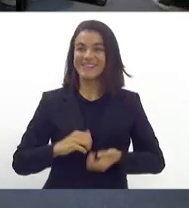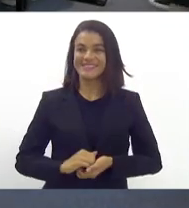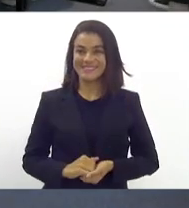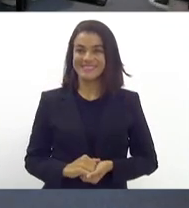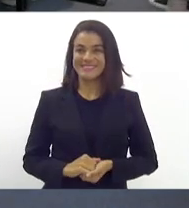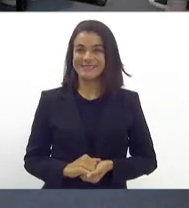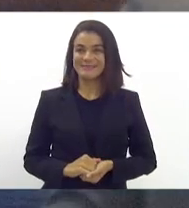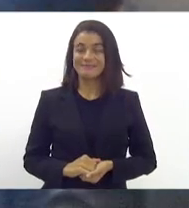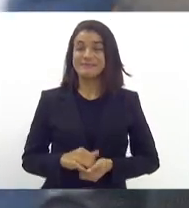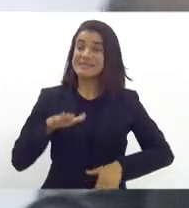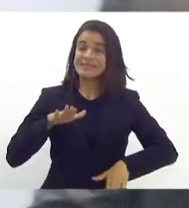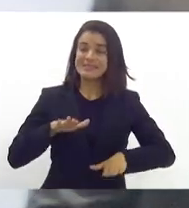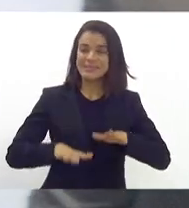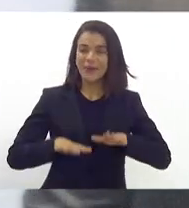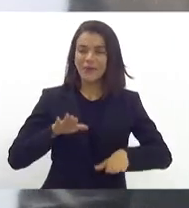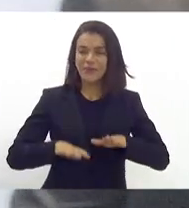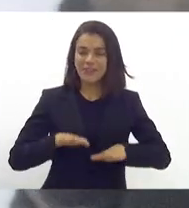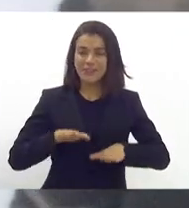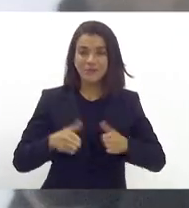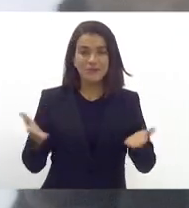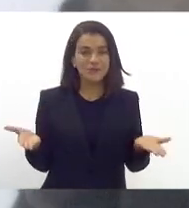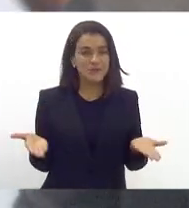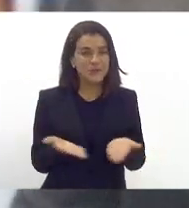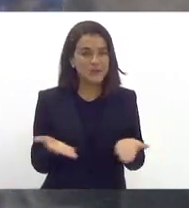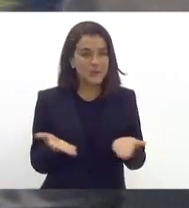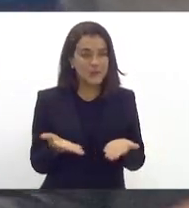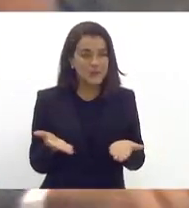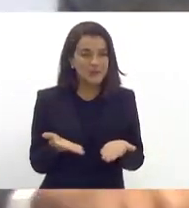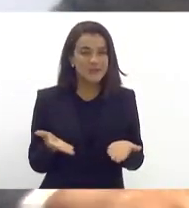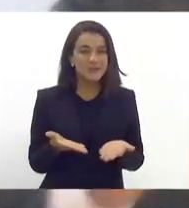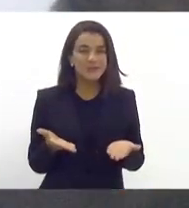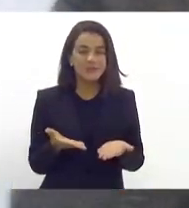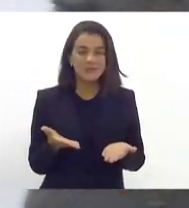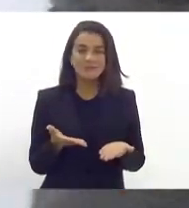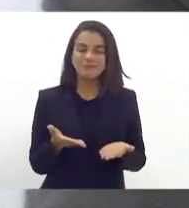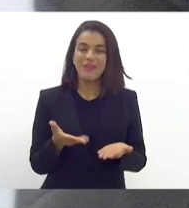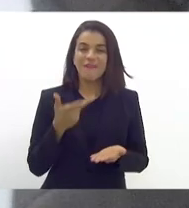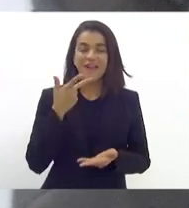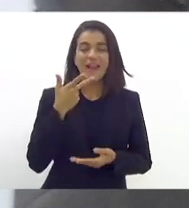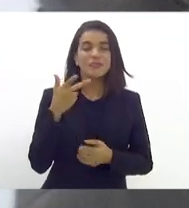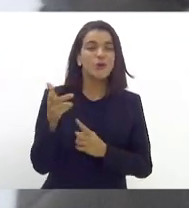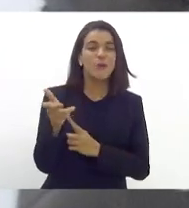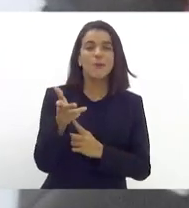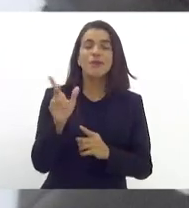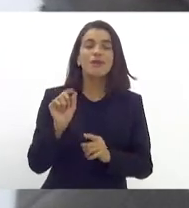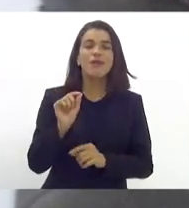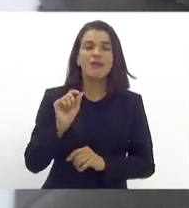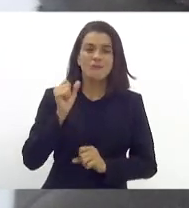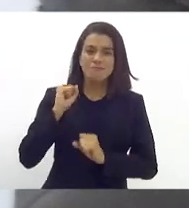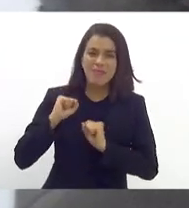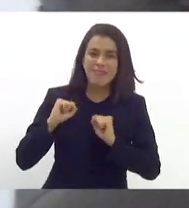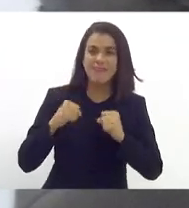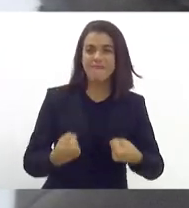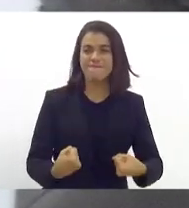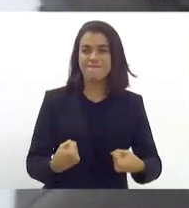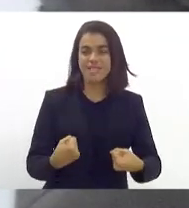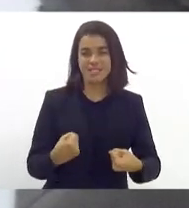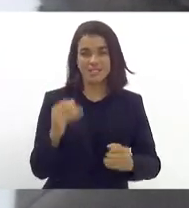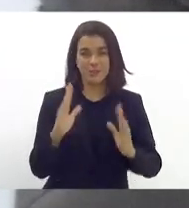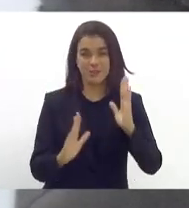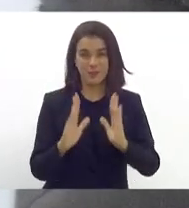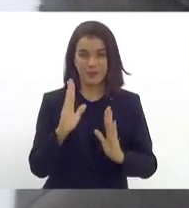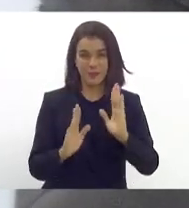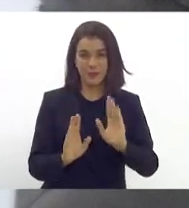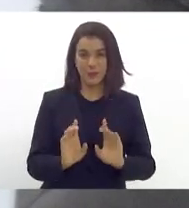Talvez seja hoje o grande a gente fala muito de bandeira de Mandato né mas sem dúvida nenhuma